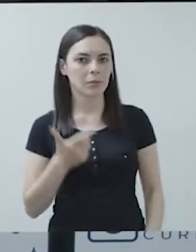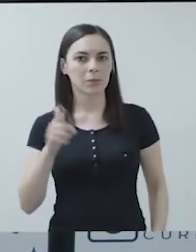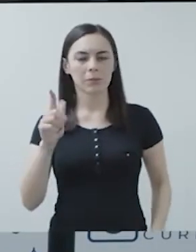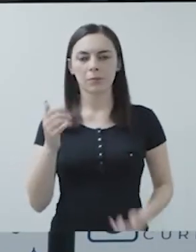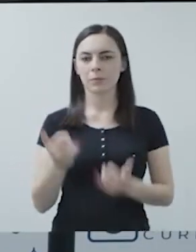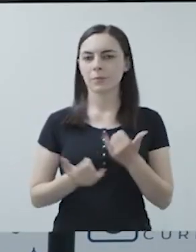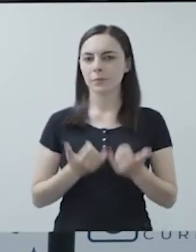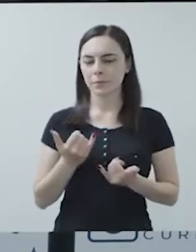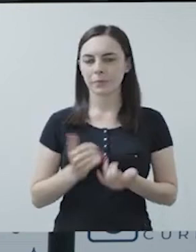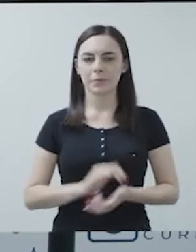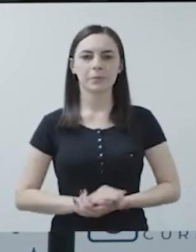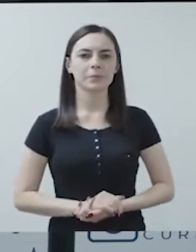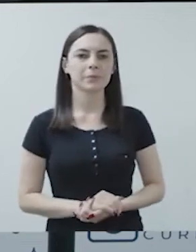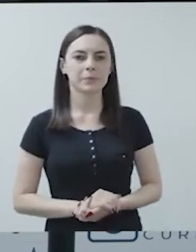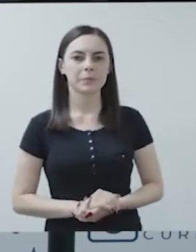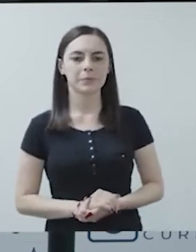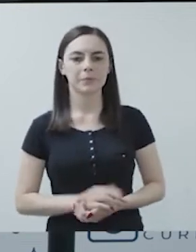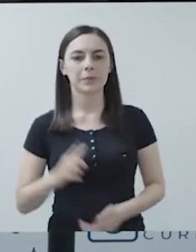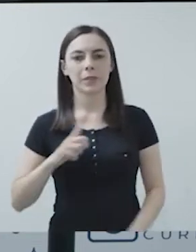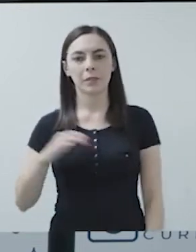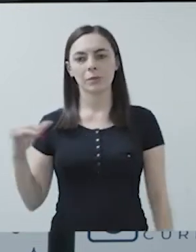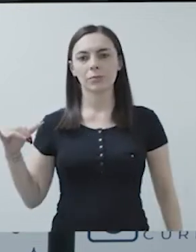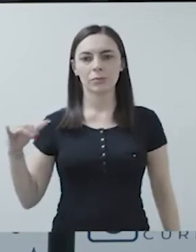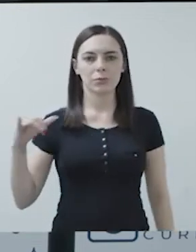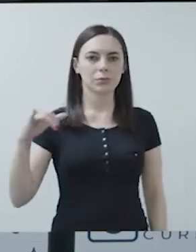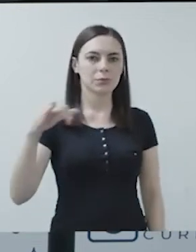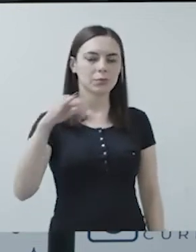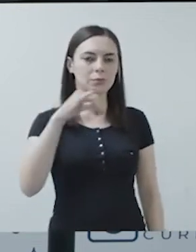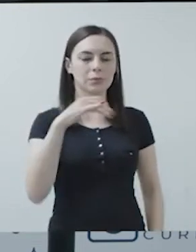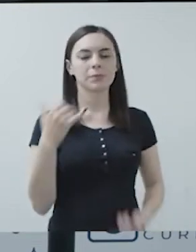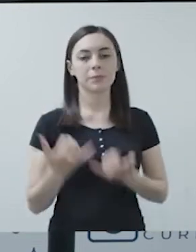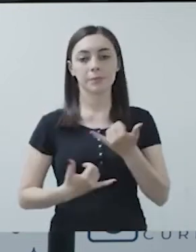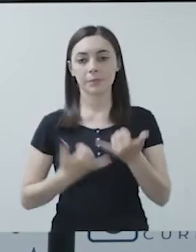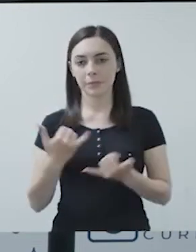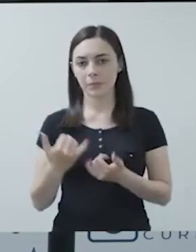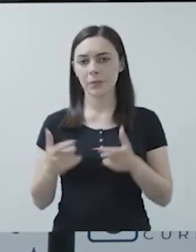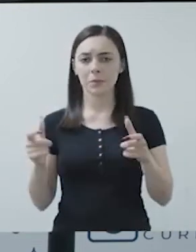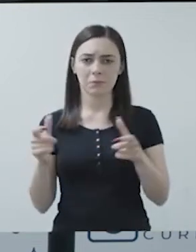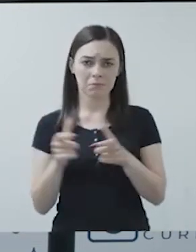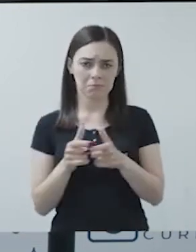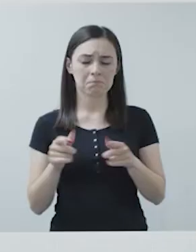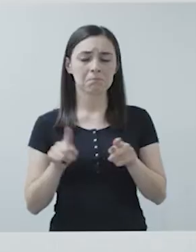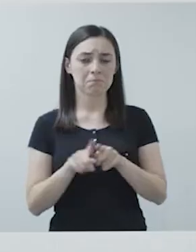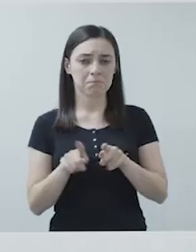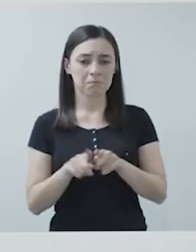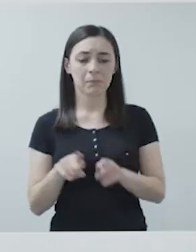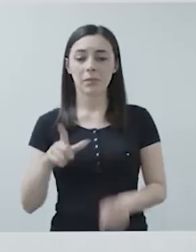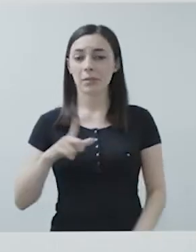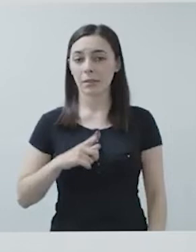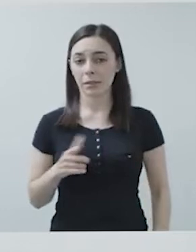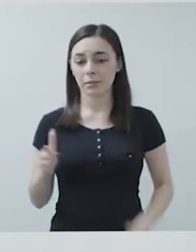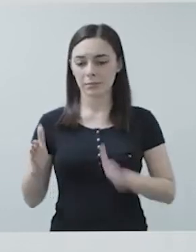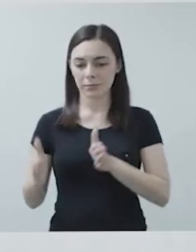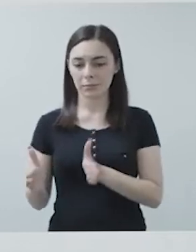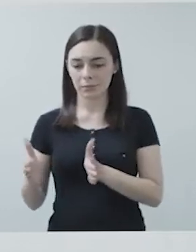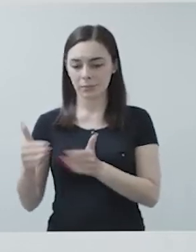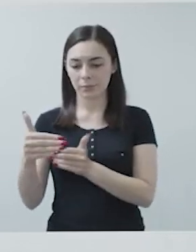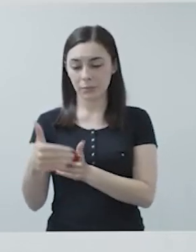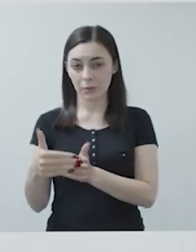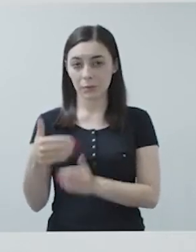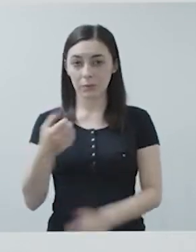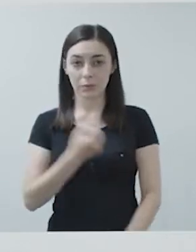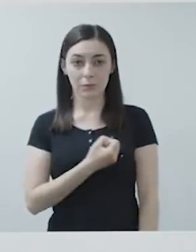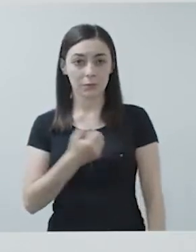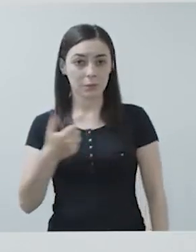brinquedo. Um avião, que também é pequeno, igual a tartaruga. E temos a caixa número 1, que é uma